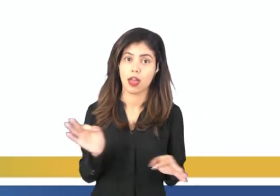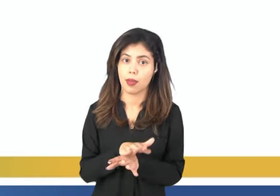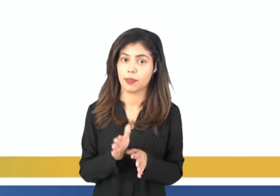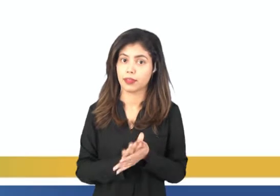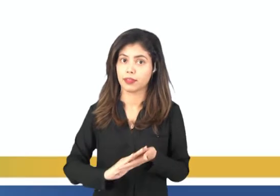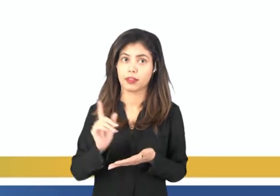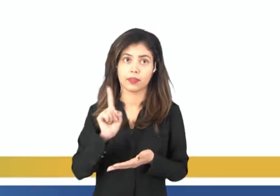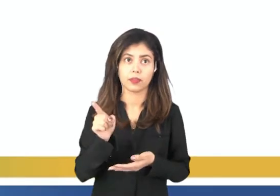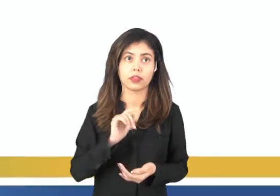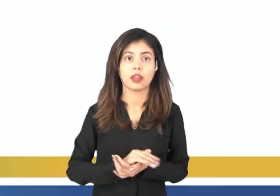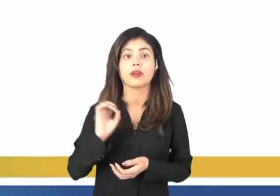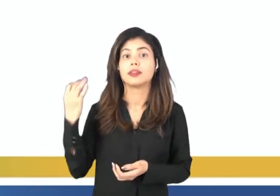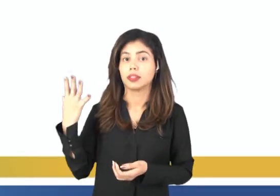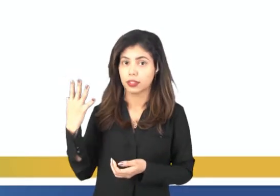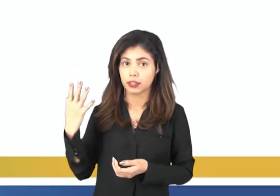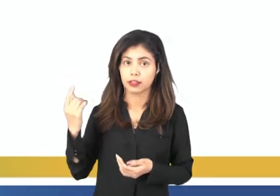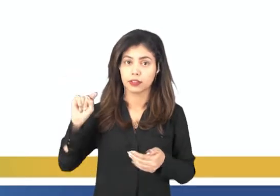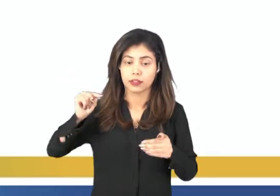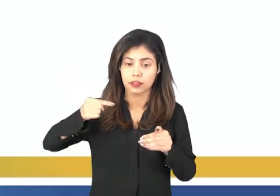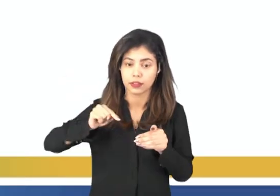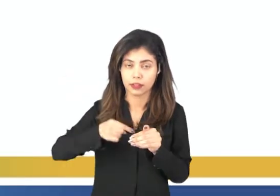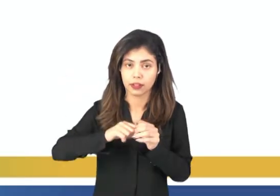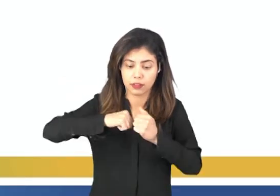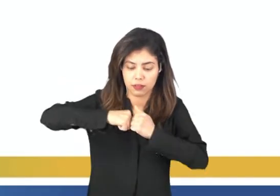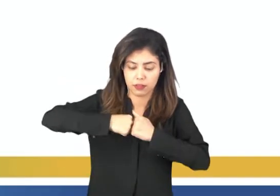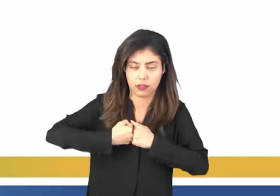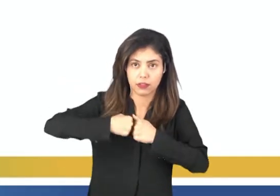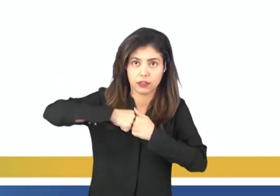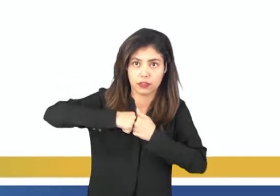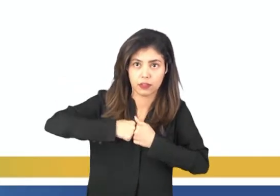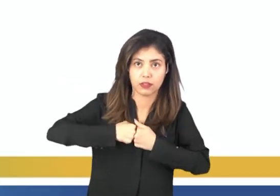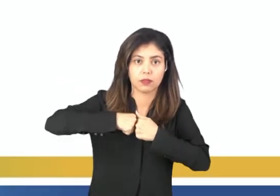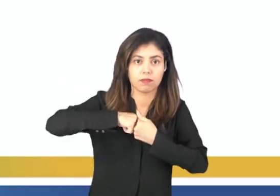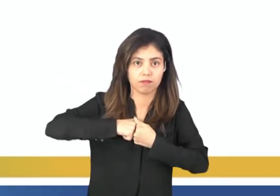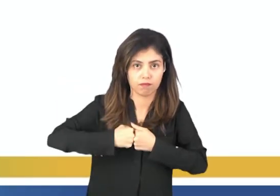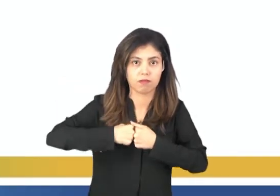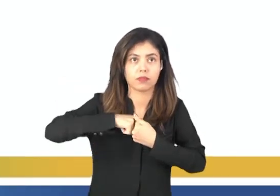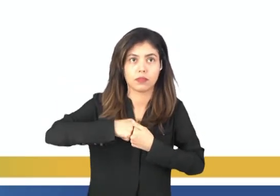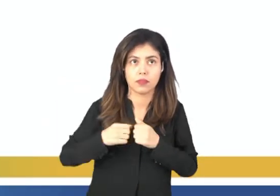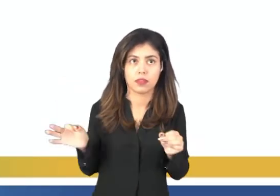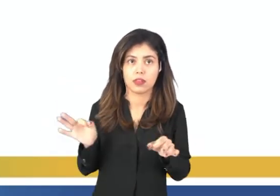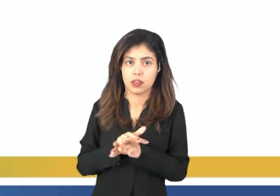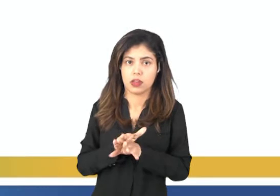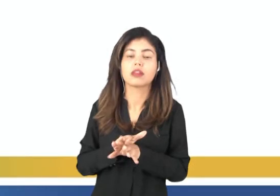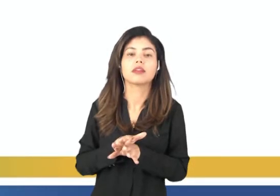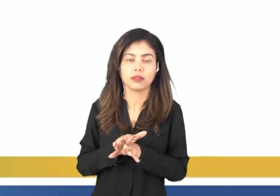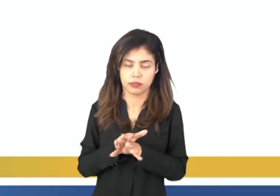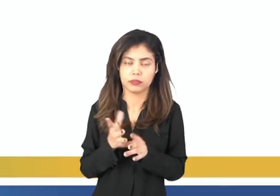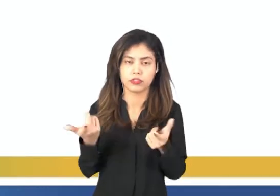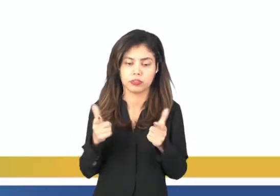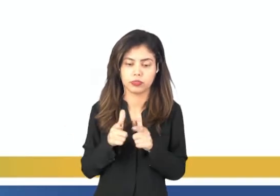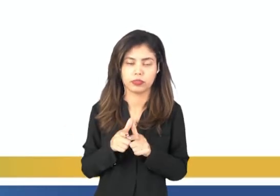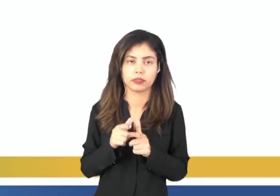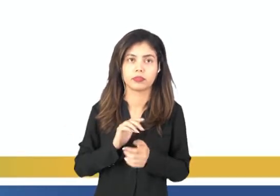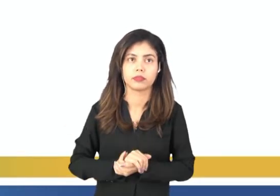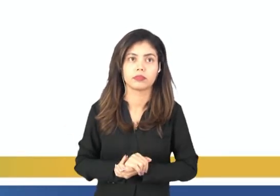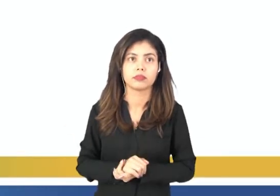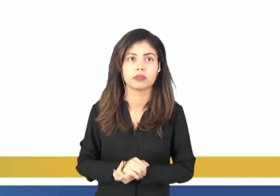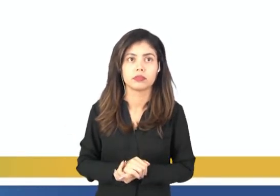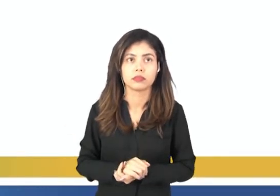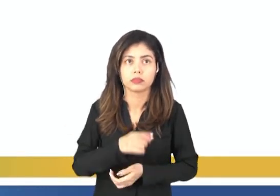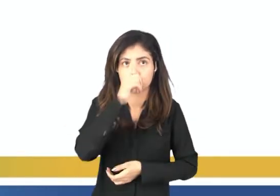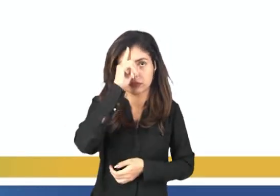destruídos sabe o que acontece é que eles vão se fundindo eles vão se juntando e por isso esse número acaba aí sendo diminuído tá